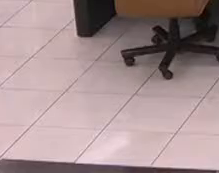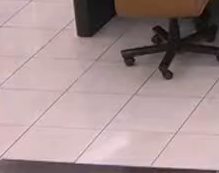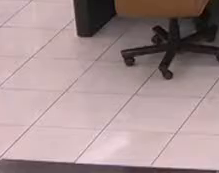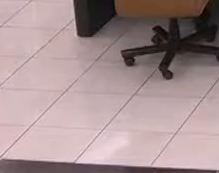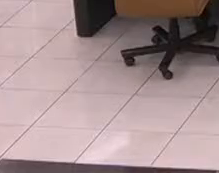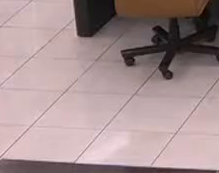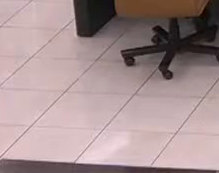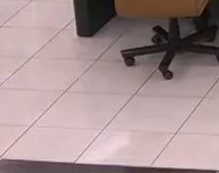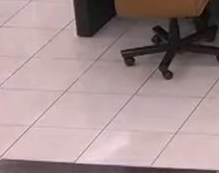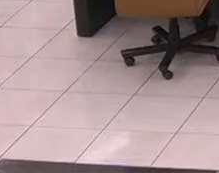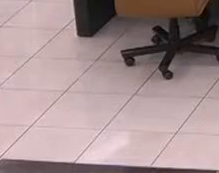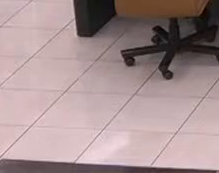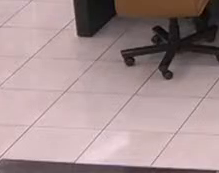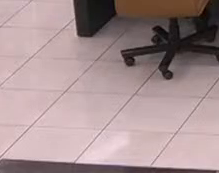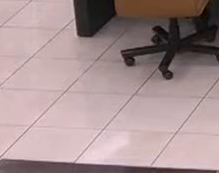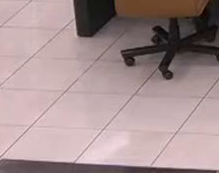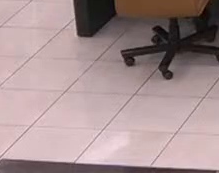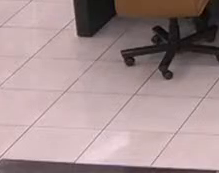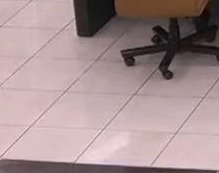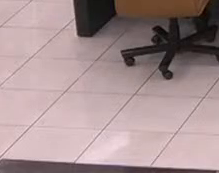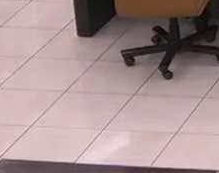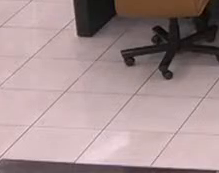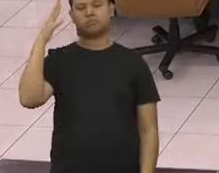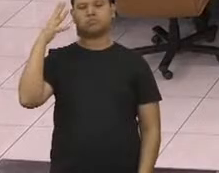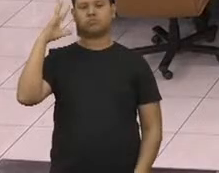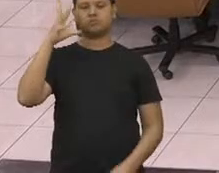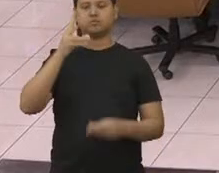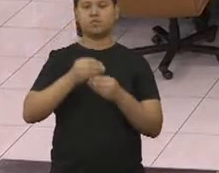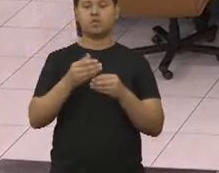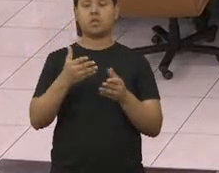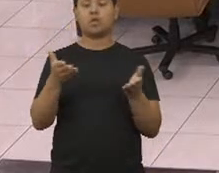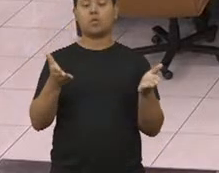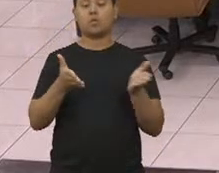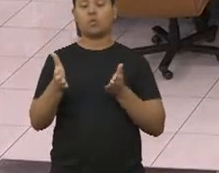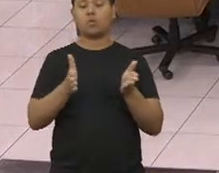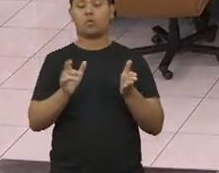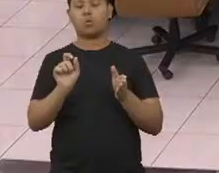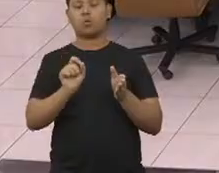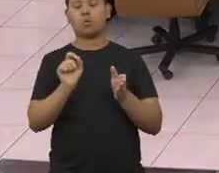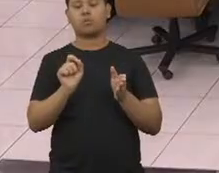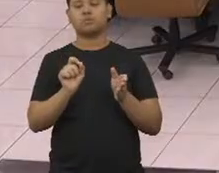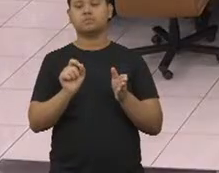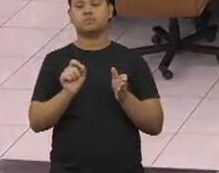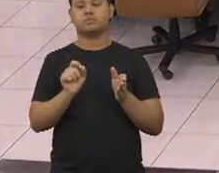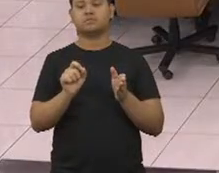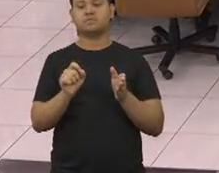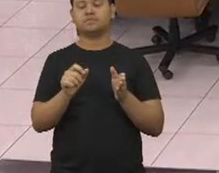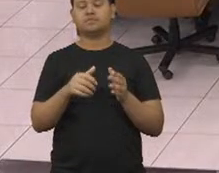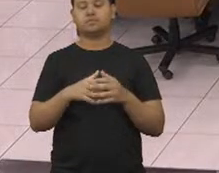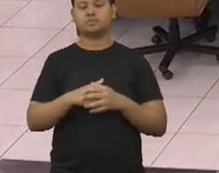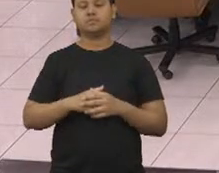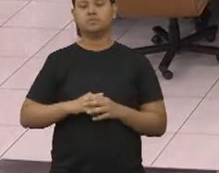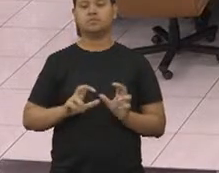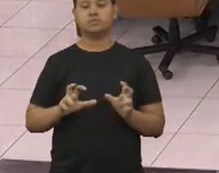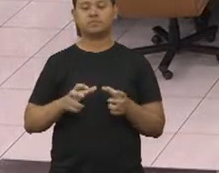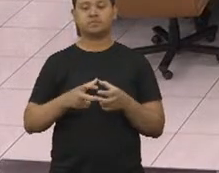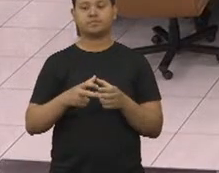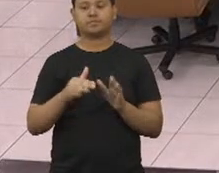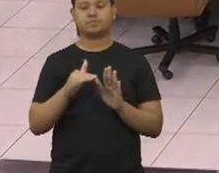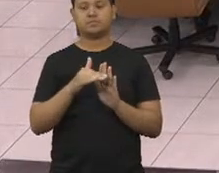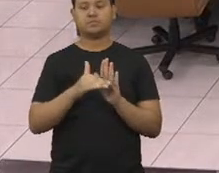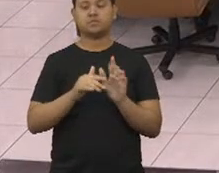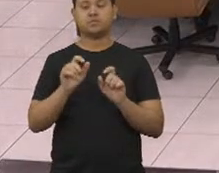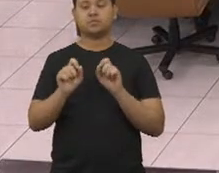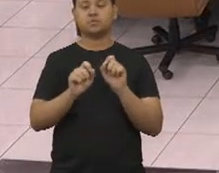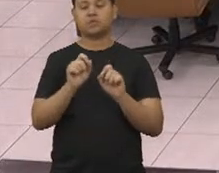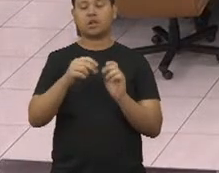Não havendo mais matéria a ser tratada na ordem do dia, passaremos à fase da sessão ordinária, em que